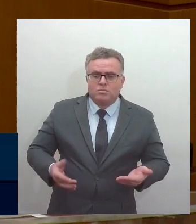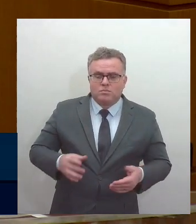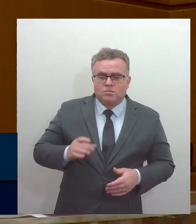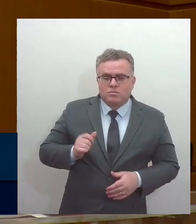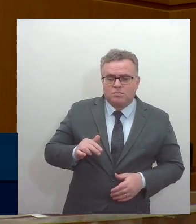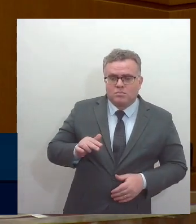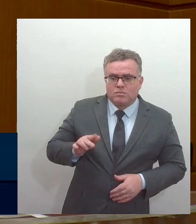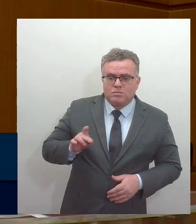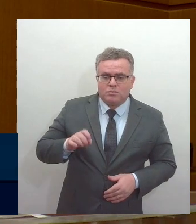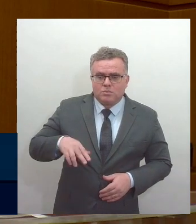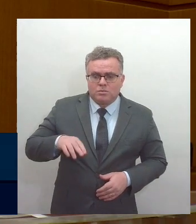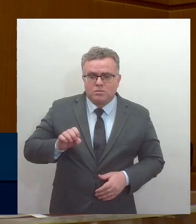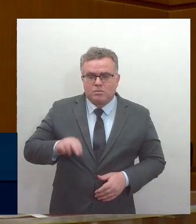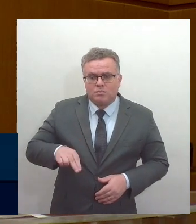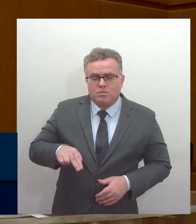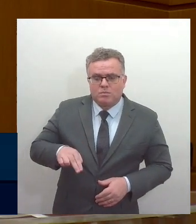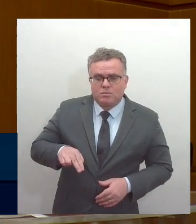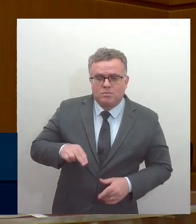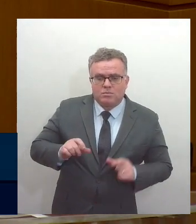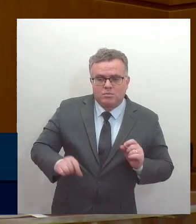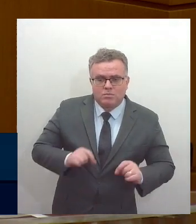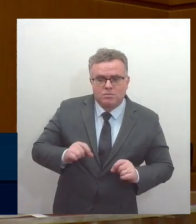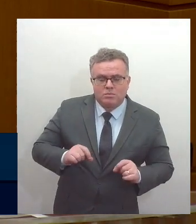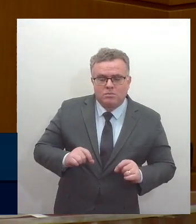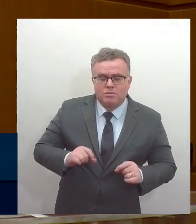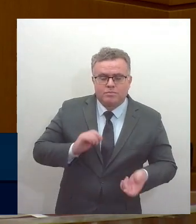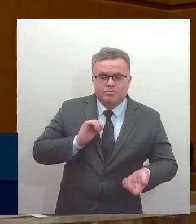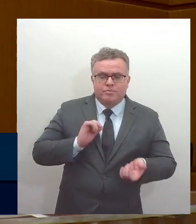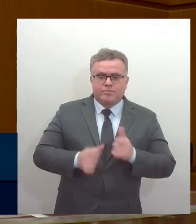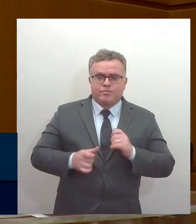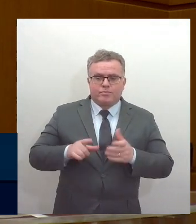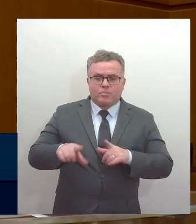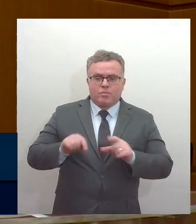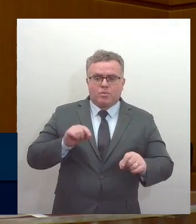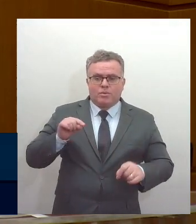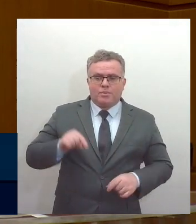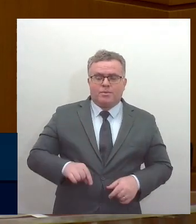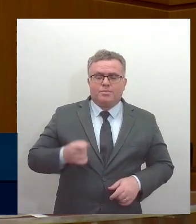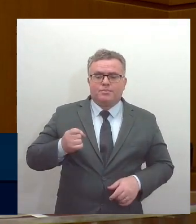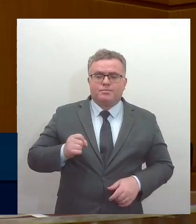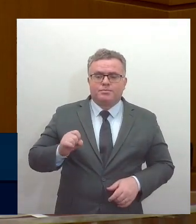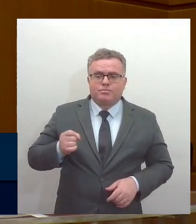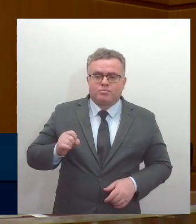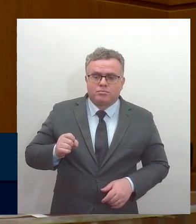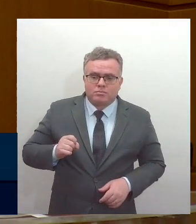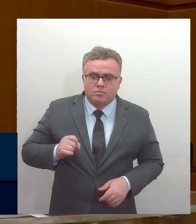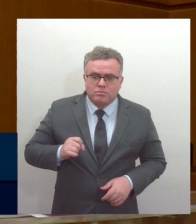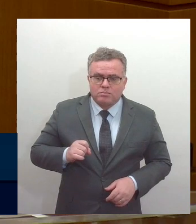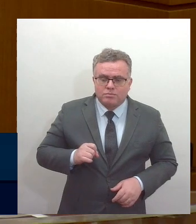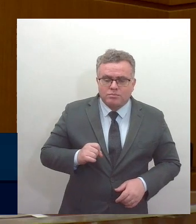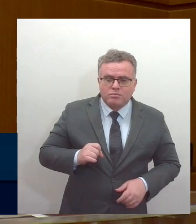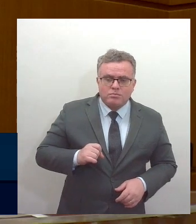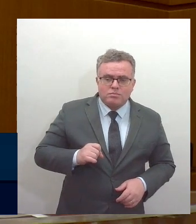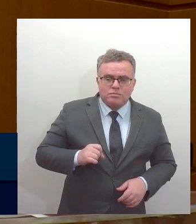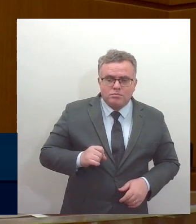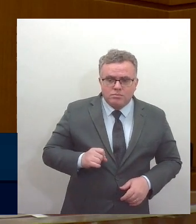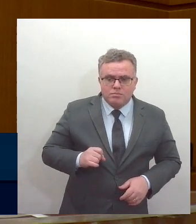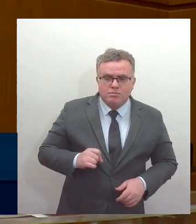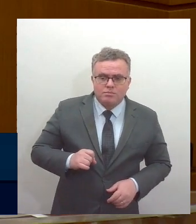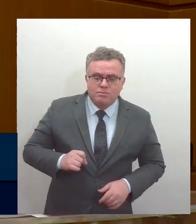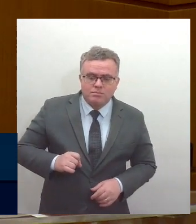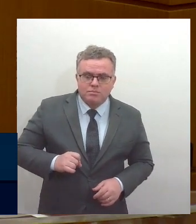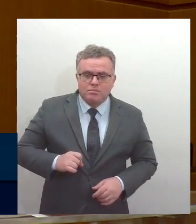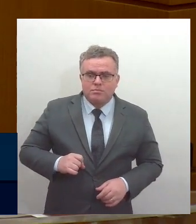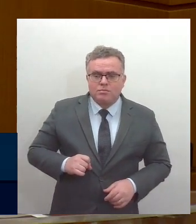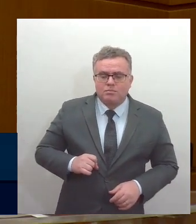Sports, que escolheram Aracaju como sede para provas do circuito Itaú BBA Ironman